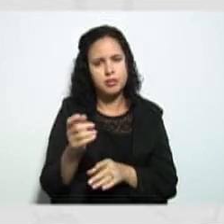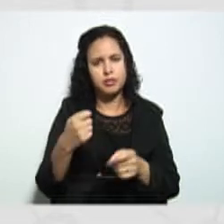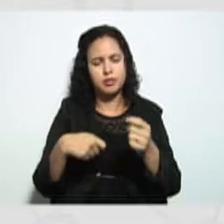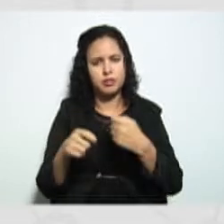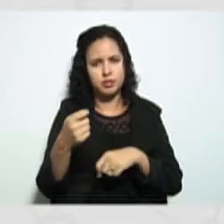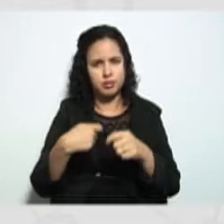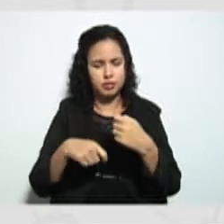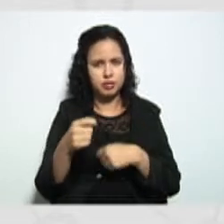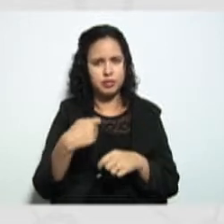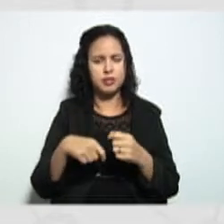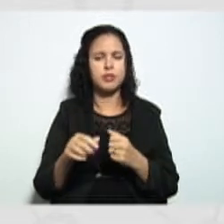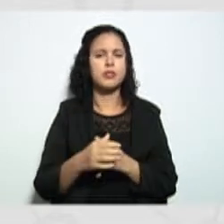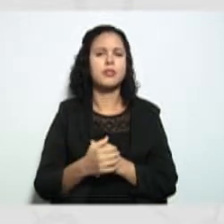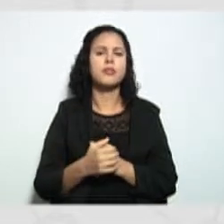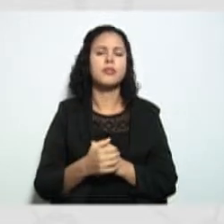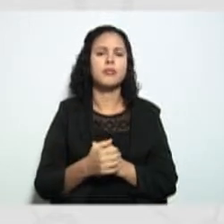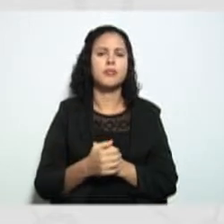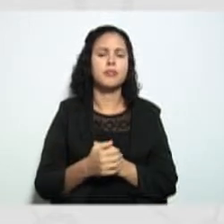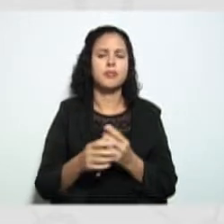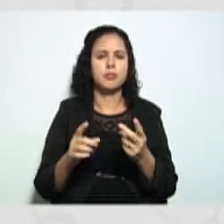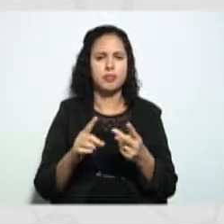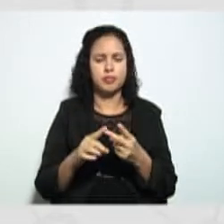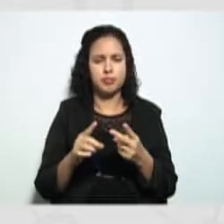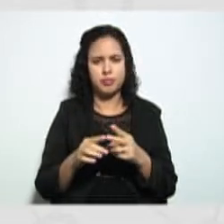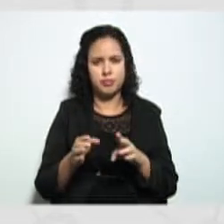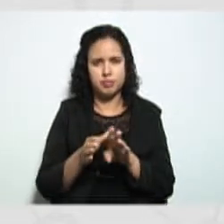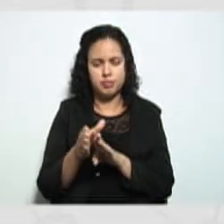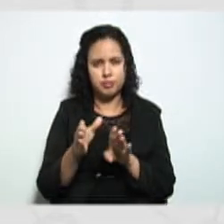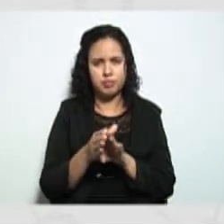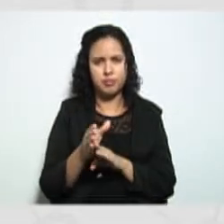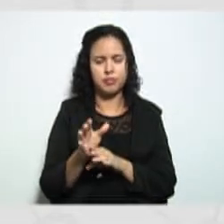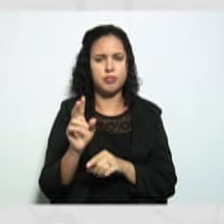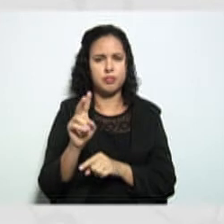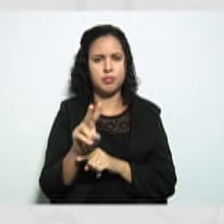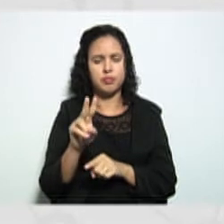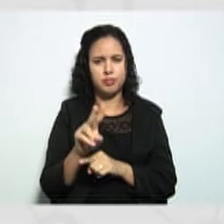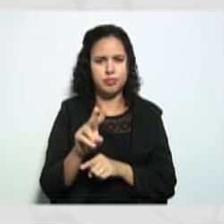ADM aqui, mas é Administrativo. E o Fiscal. E o Conselho